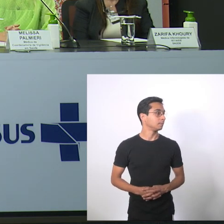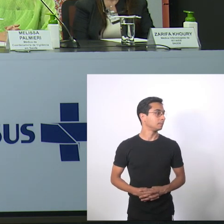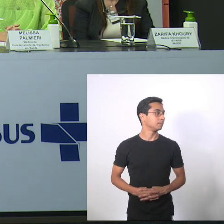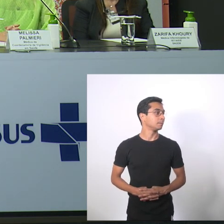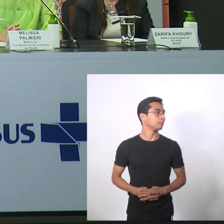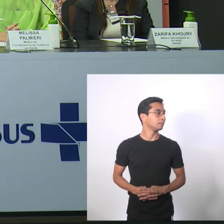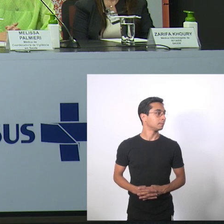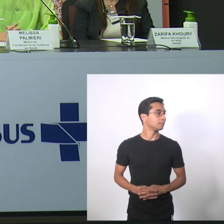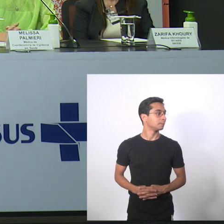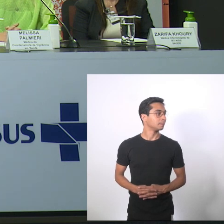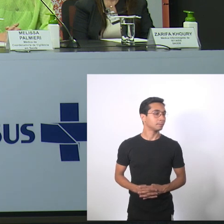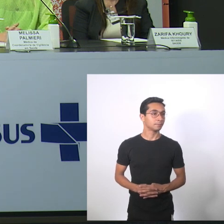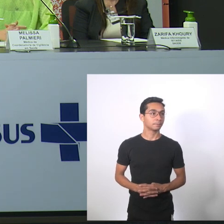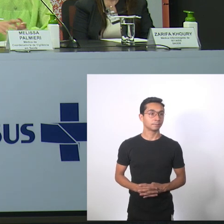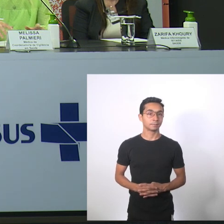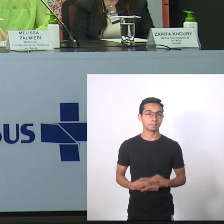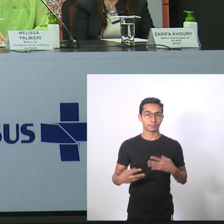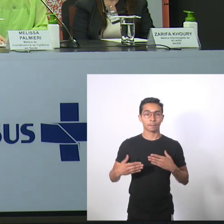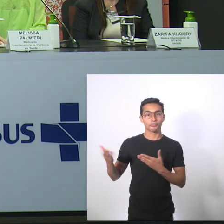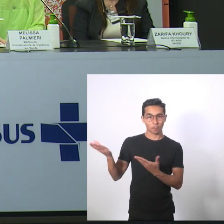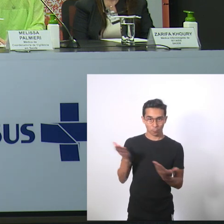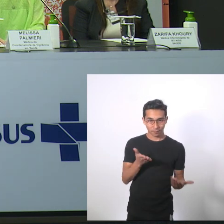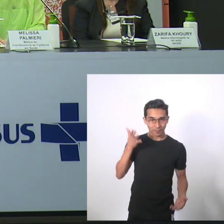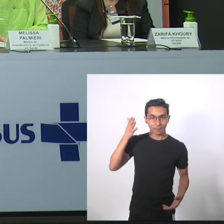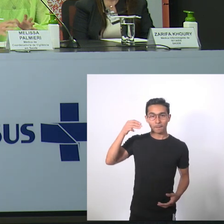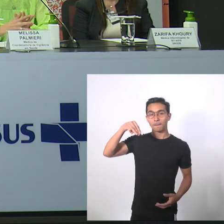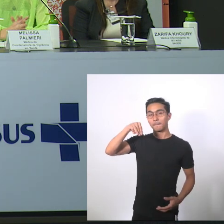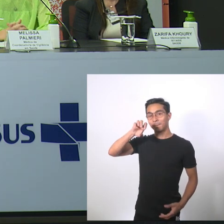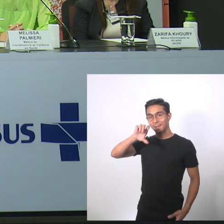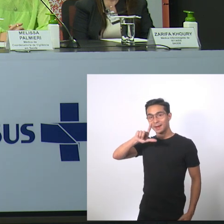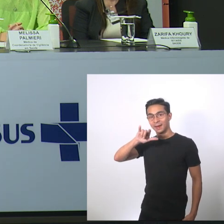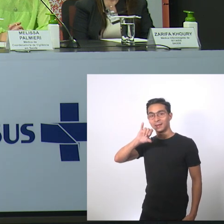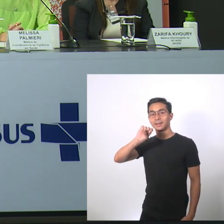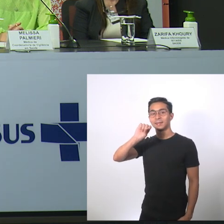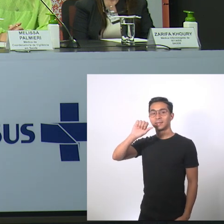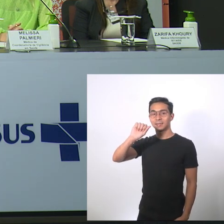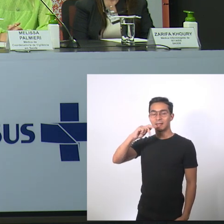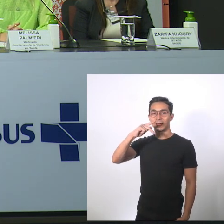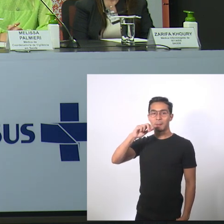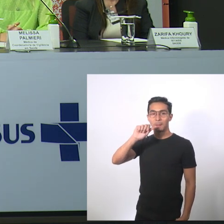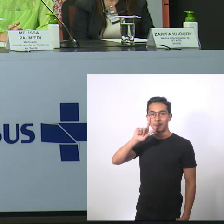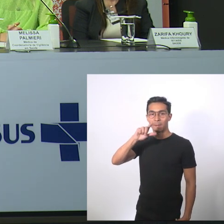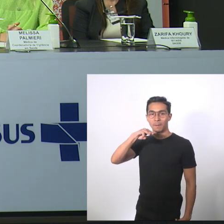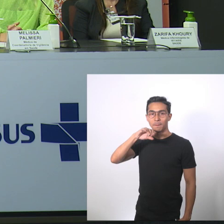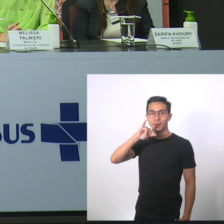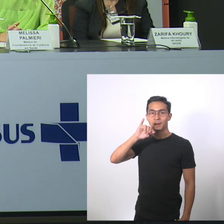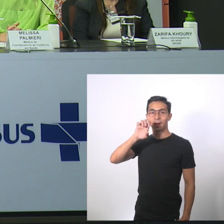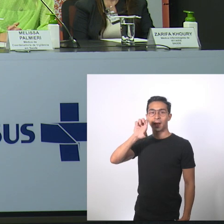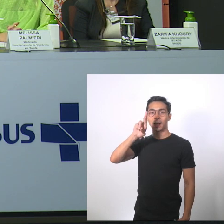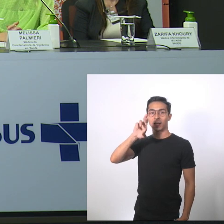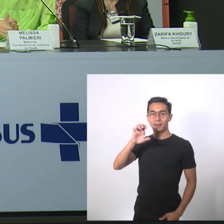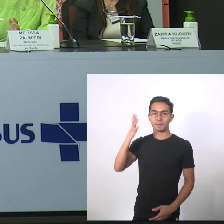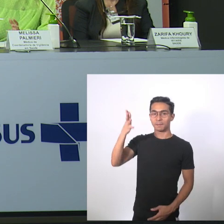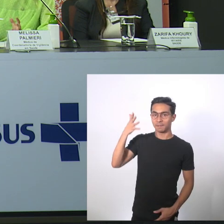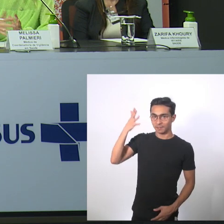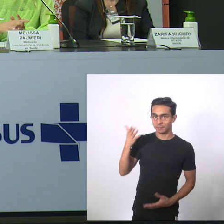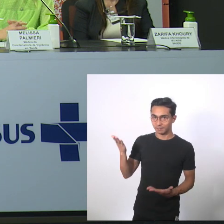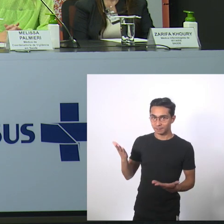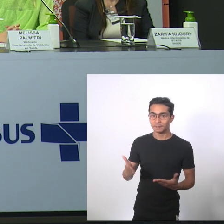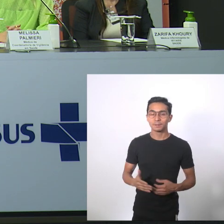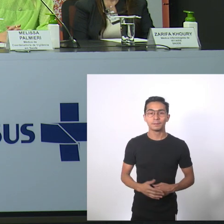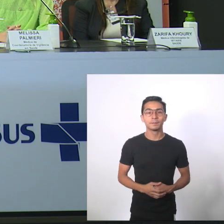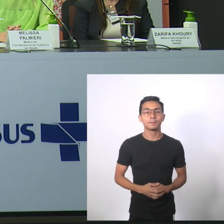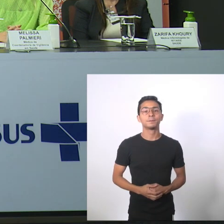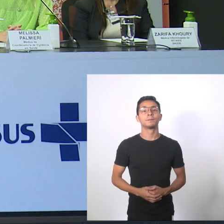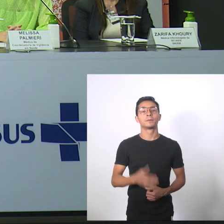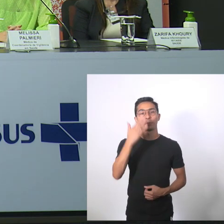Vou passar a palavra agora à doutora Melissa Palmieri. Muito obrigada, Sandra. Em nome, você